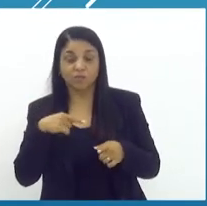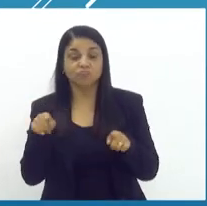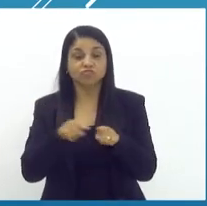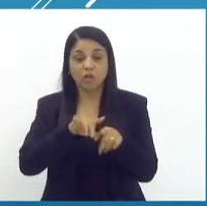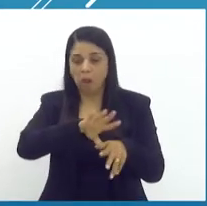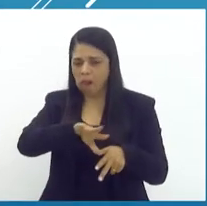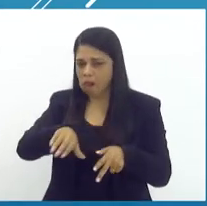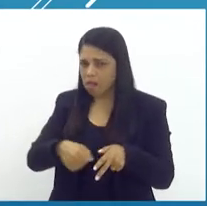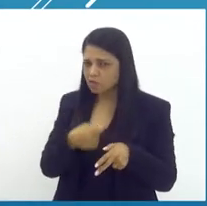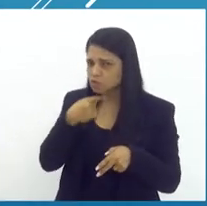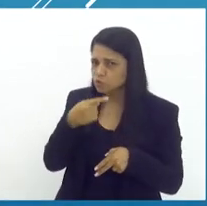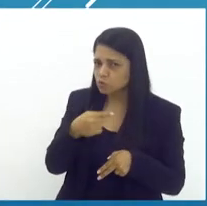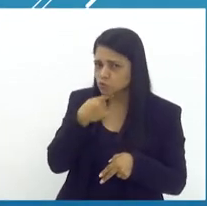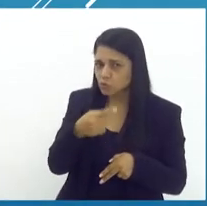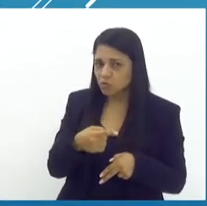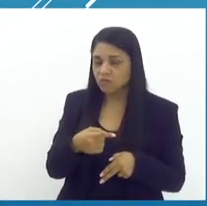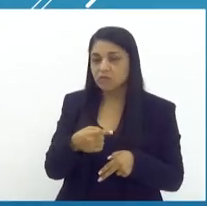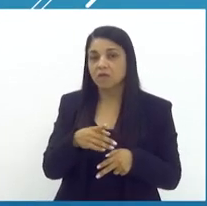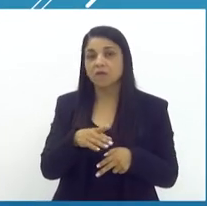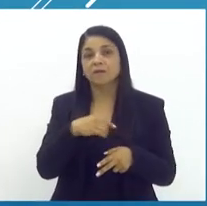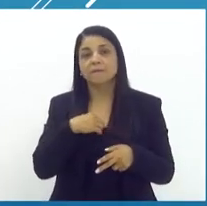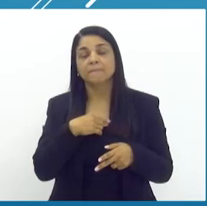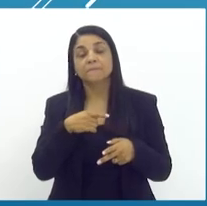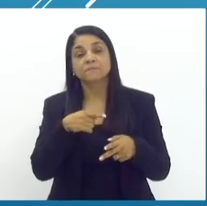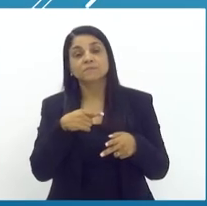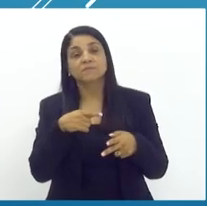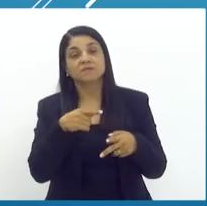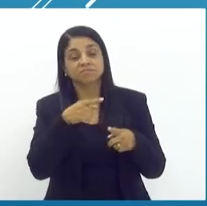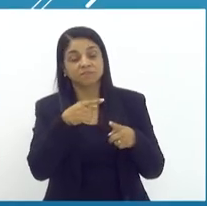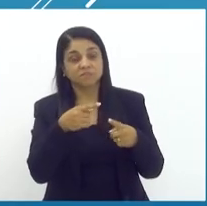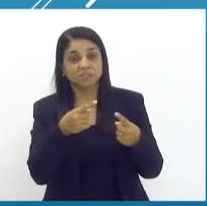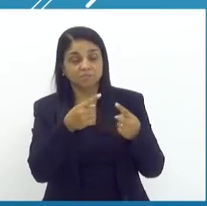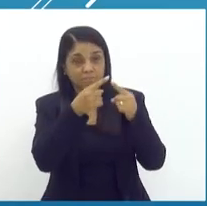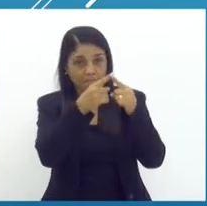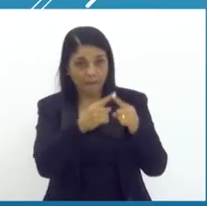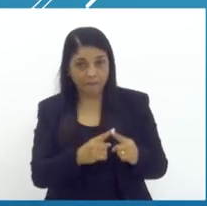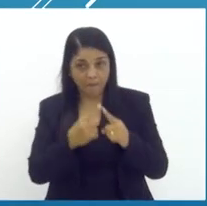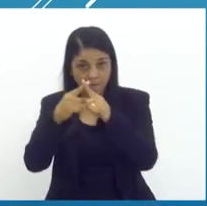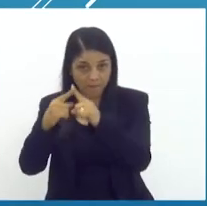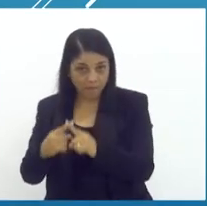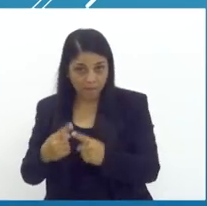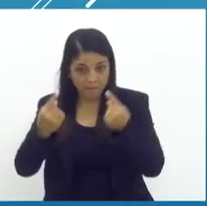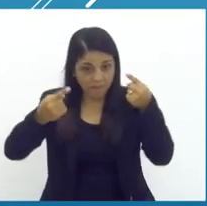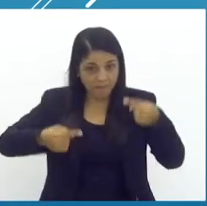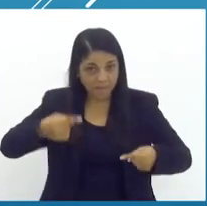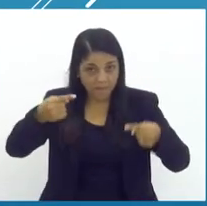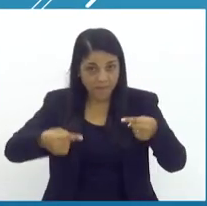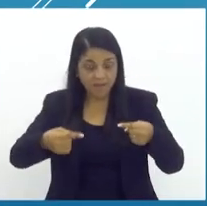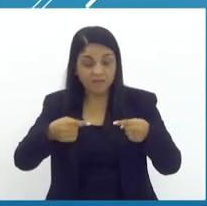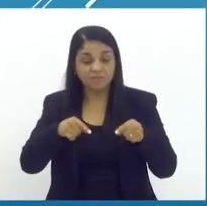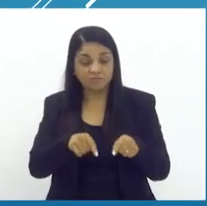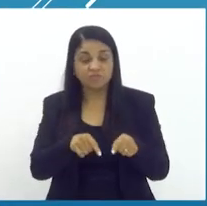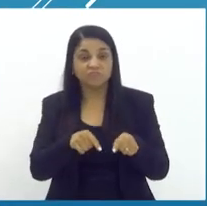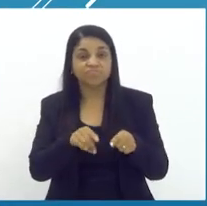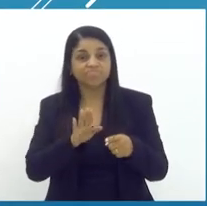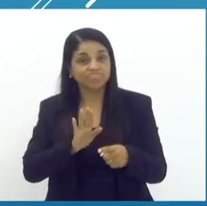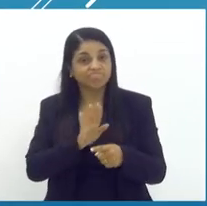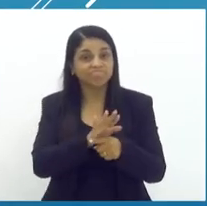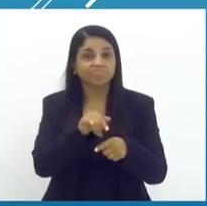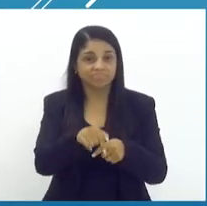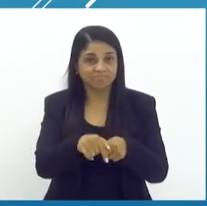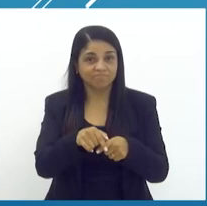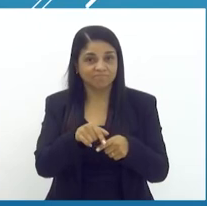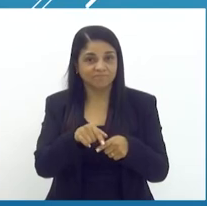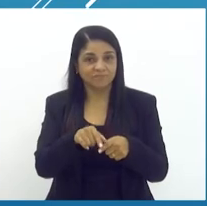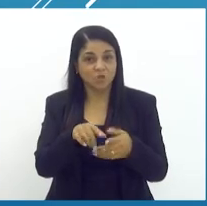ou não se tivesse empate até o governo passado favoreceu contribuinte vocês acham que esse